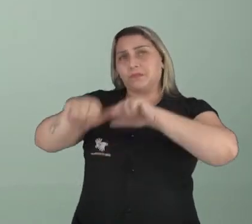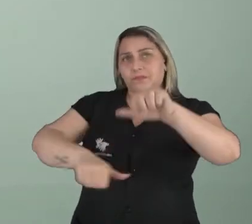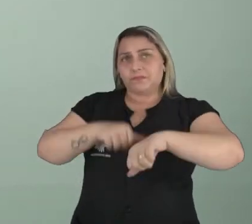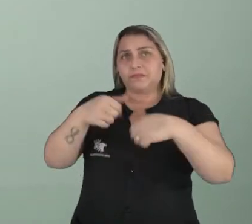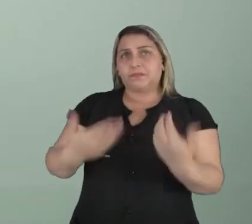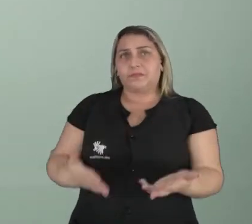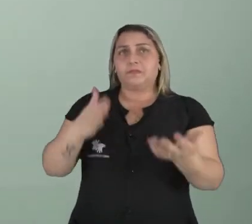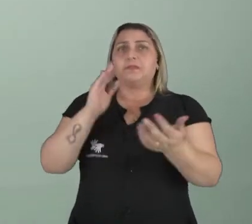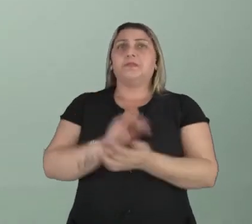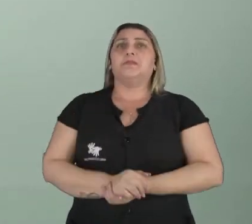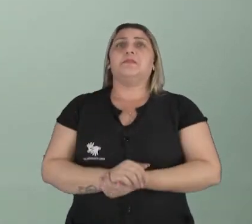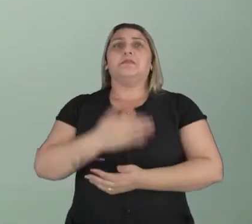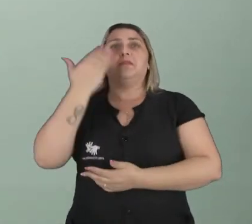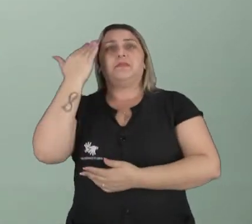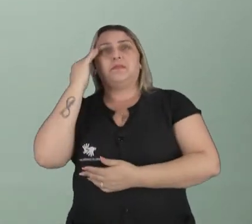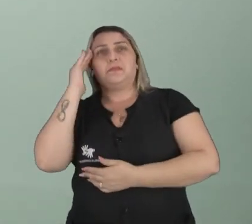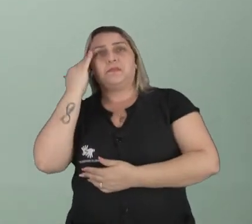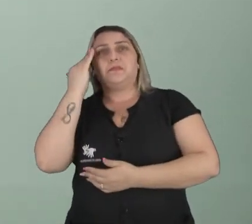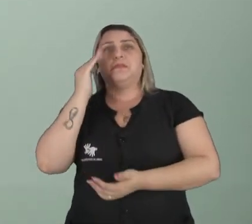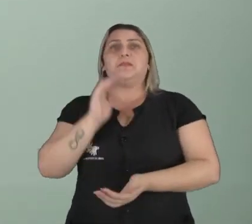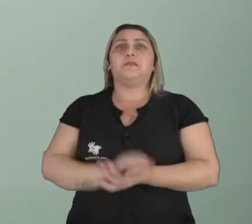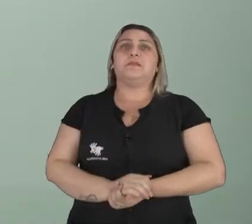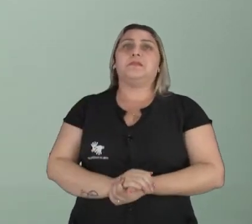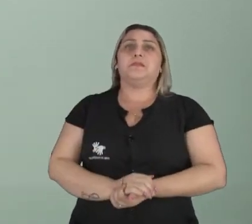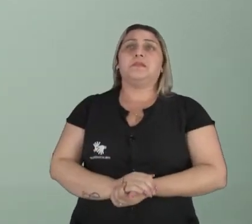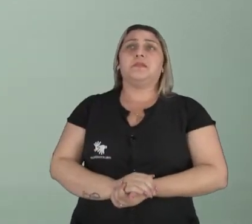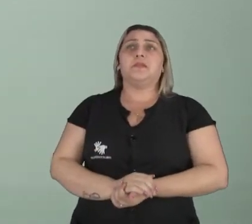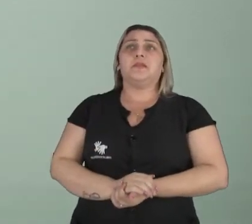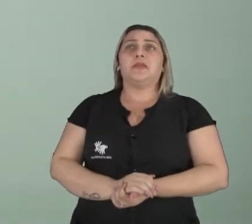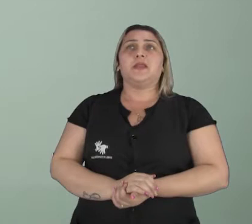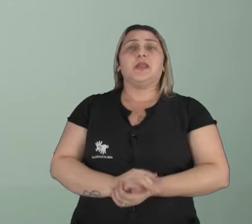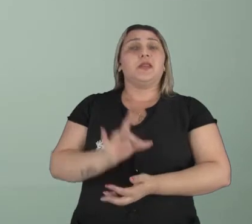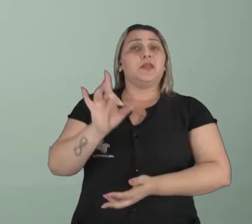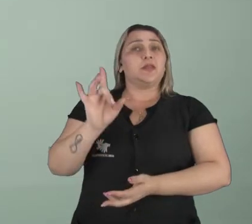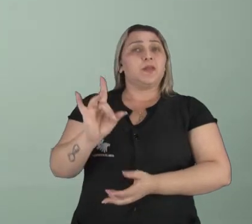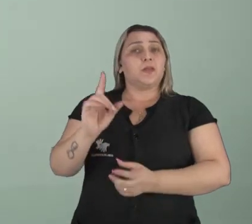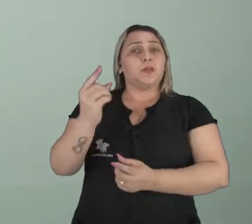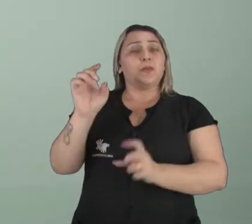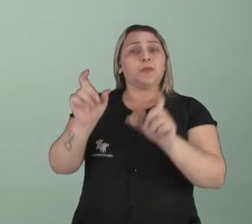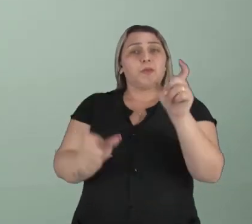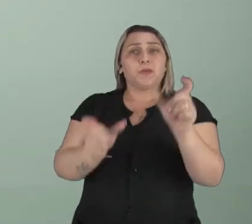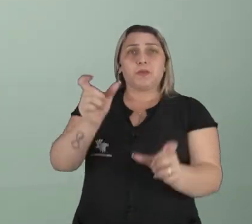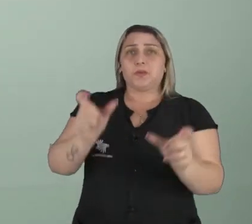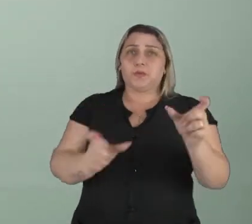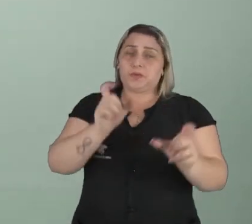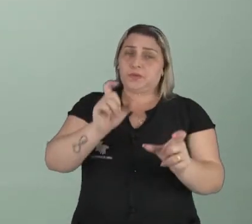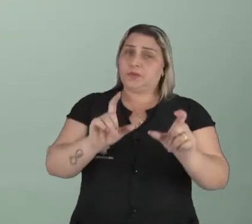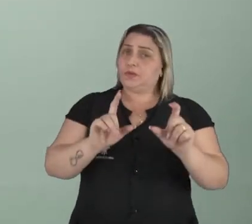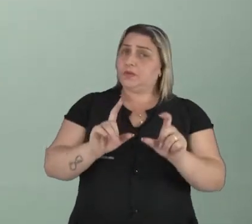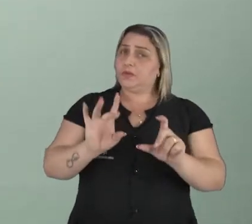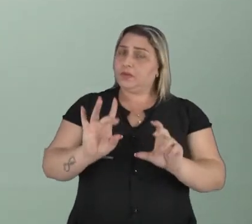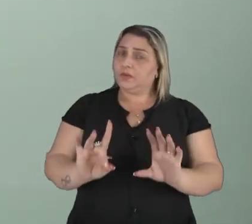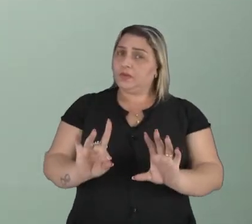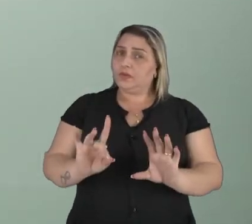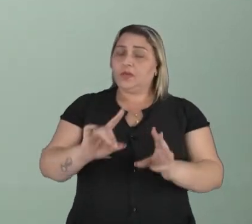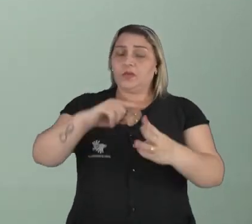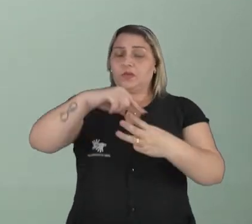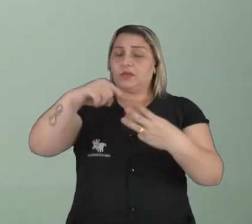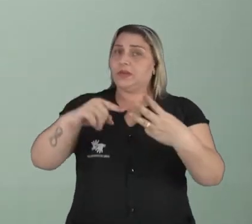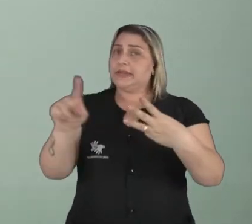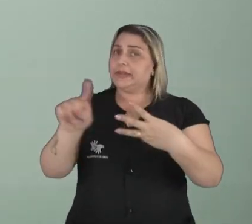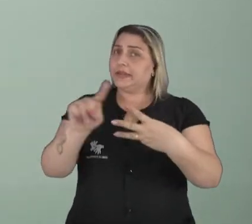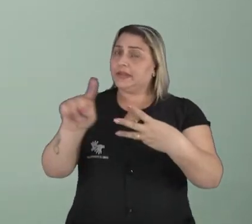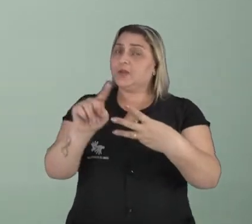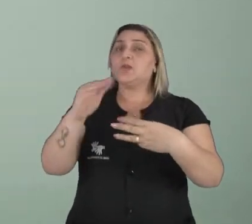muitas coisas nós devemos entender que nenhum indivíduo ele é só ou ectomorfo mesomorfo ou endomorfo